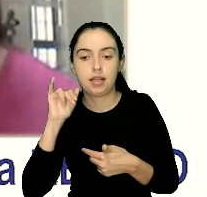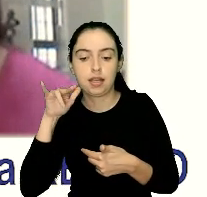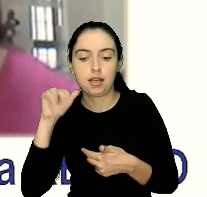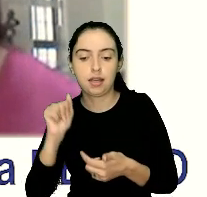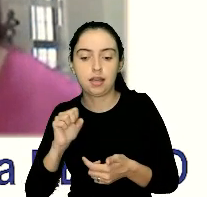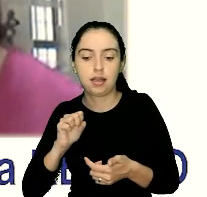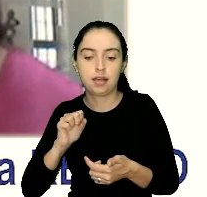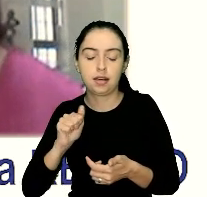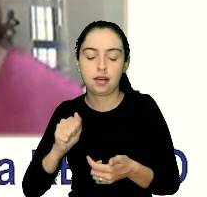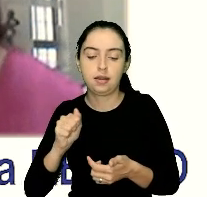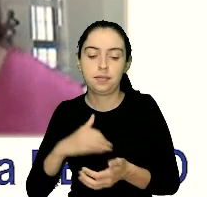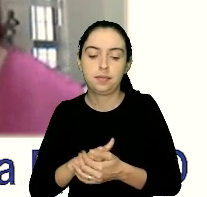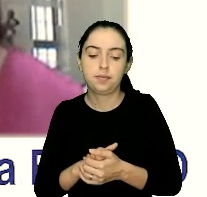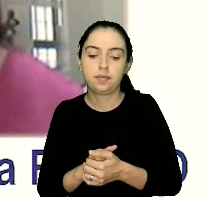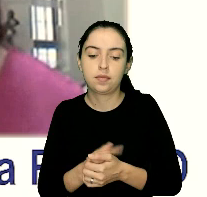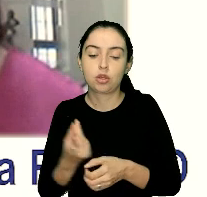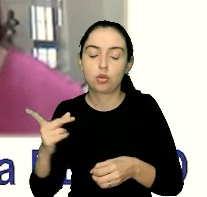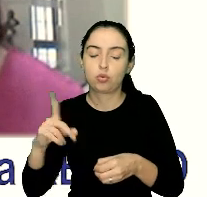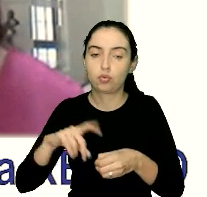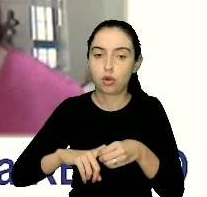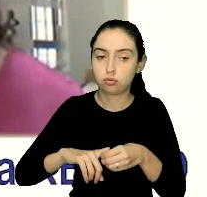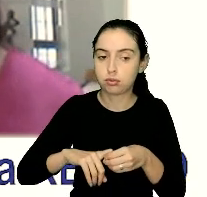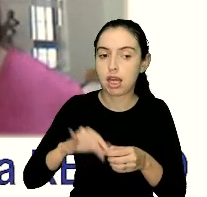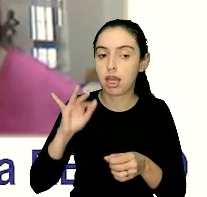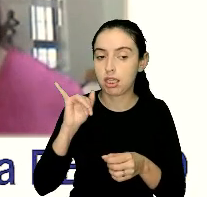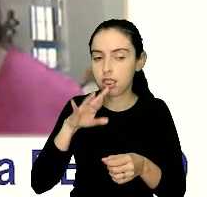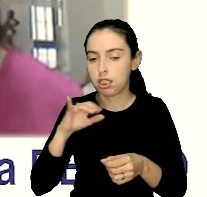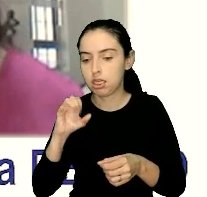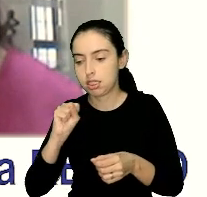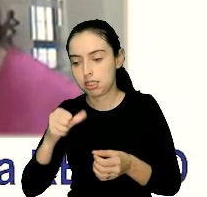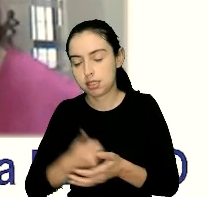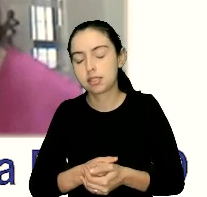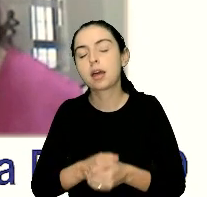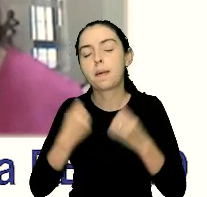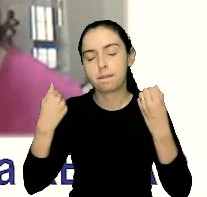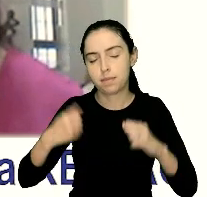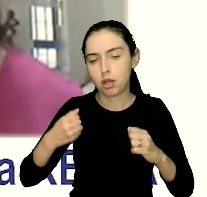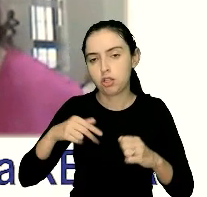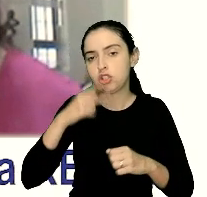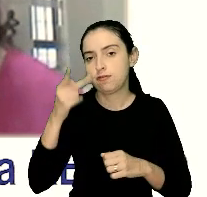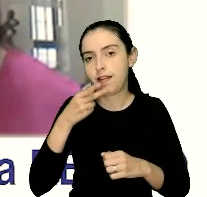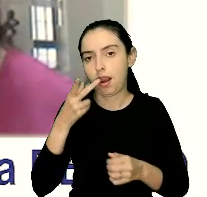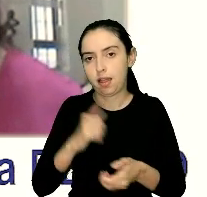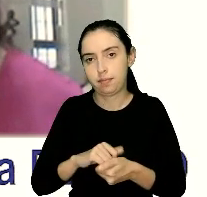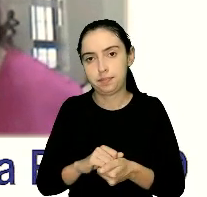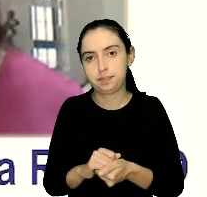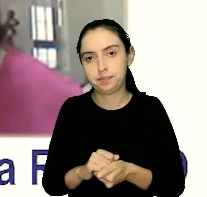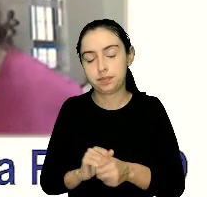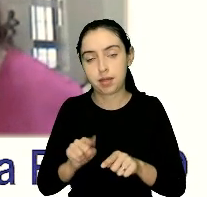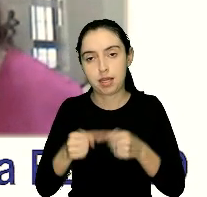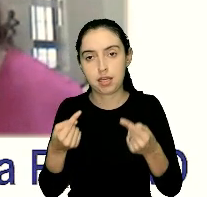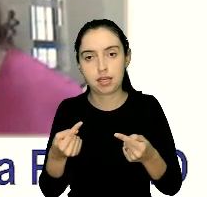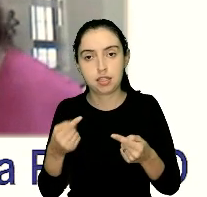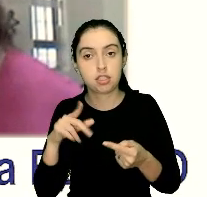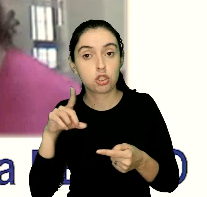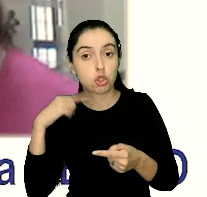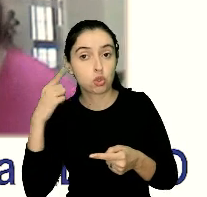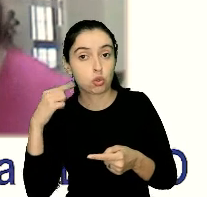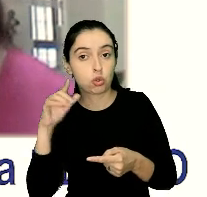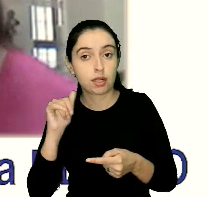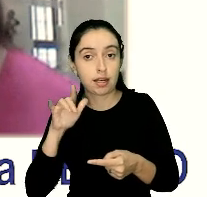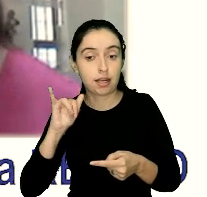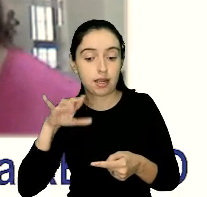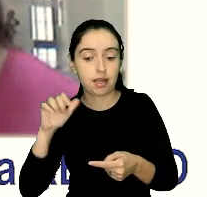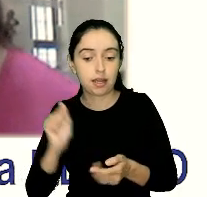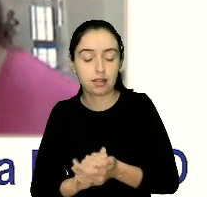a Iris retornar, ela pode falar. Mas a doutora Liliana, a quem agradecemos muitíssimo